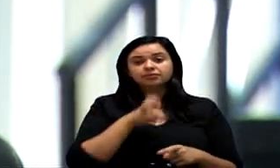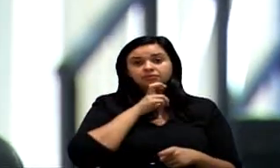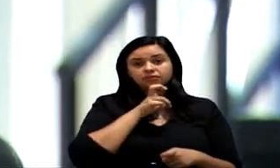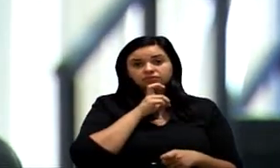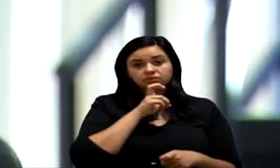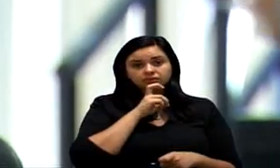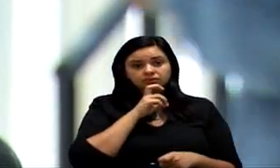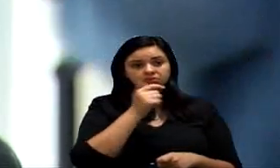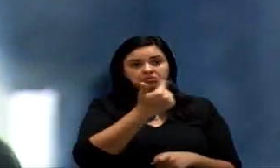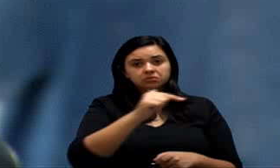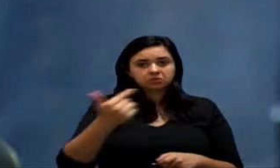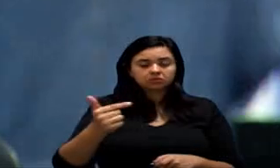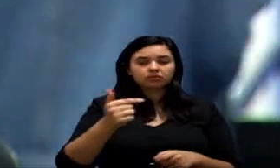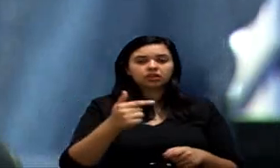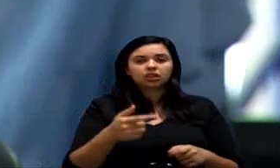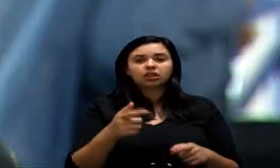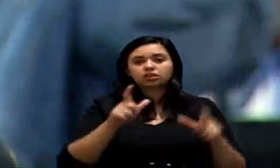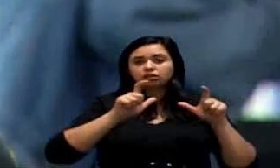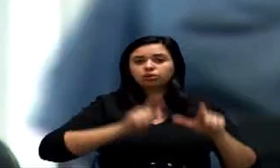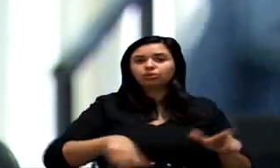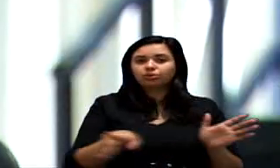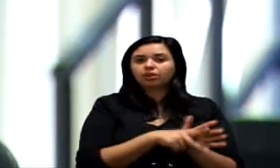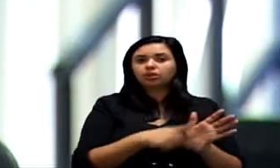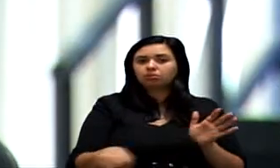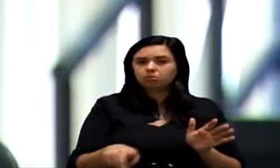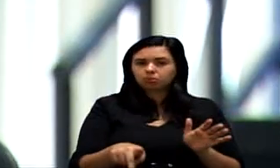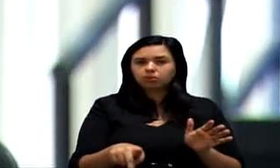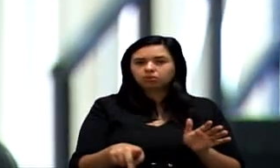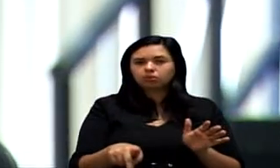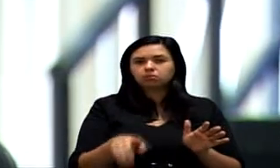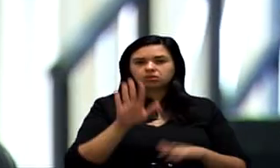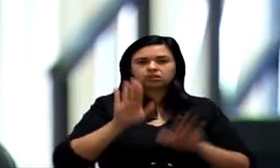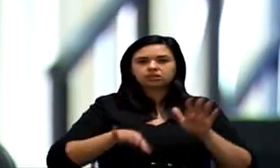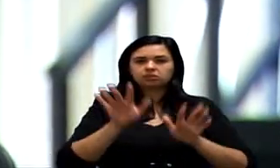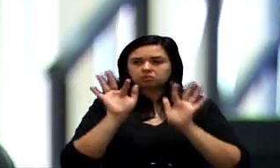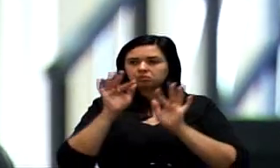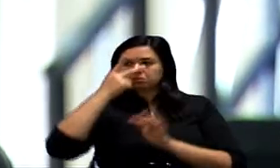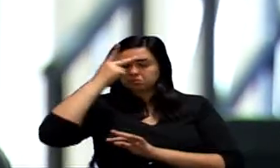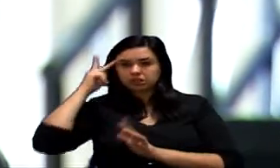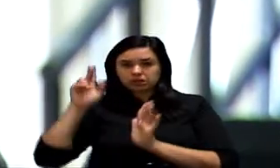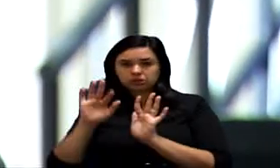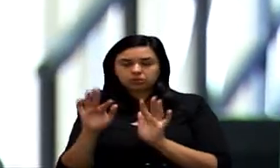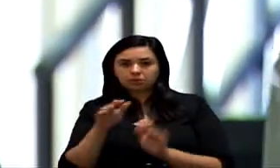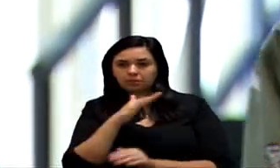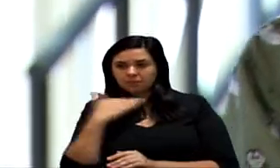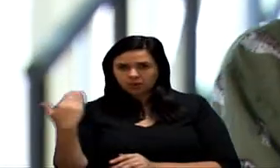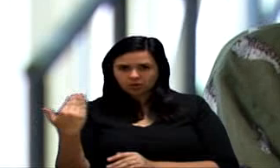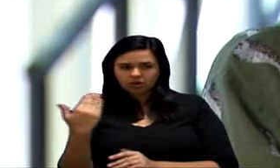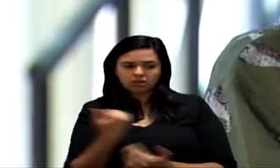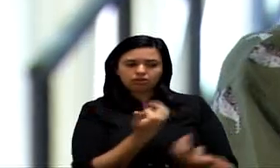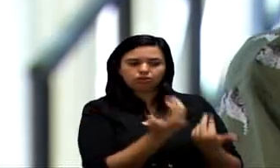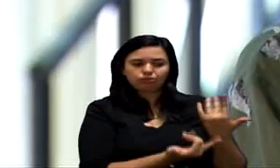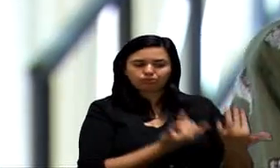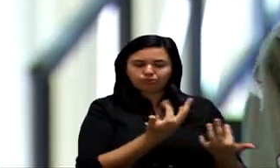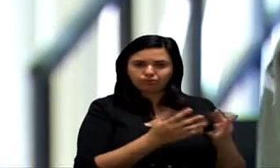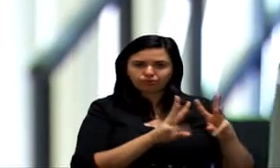municipal? Porque, e a gente tem discutido também com a questão ambiental. O número de espaços, né,